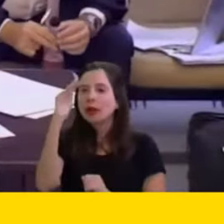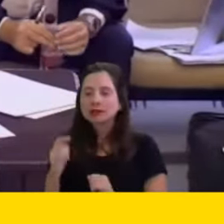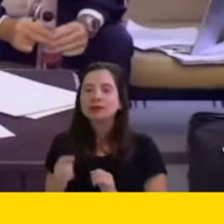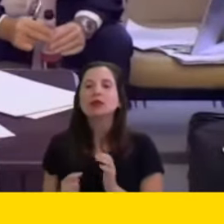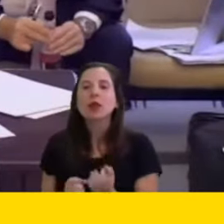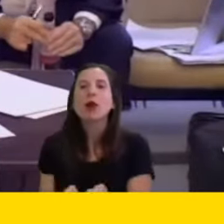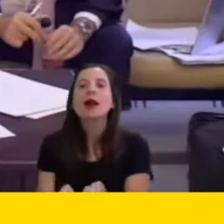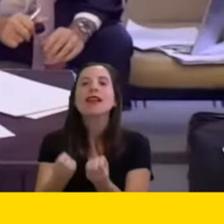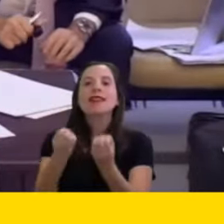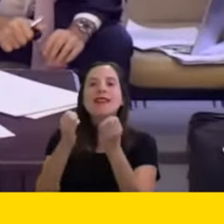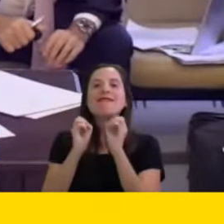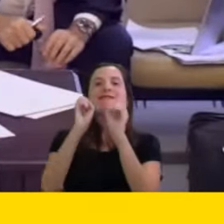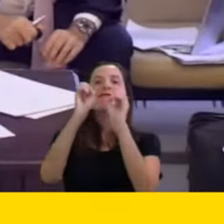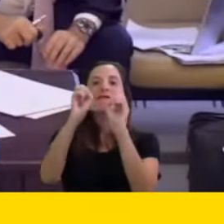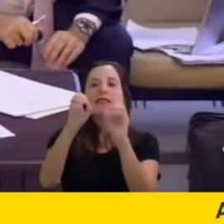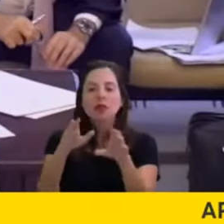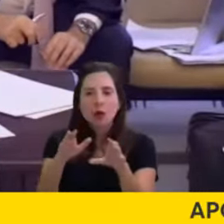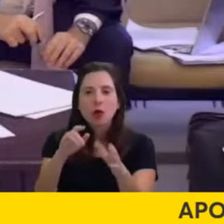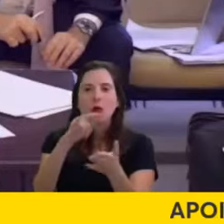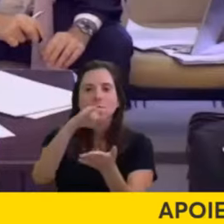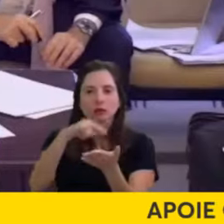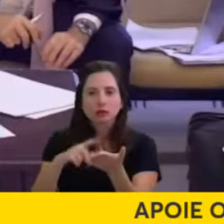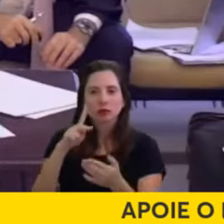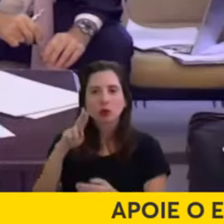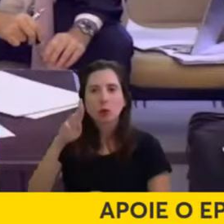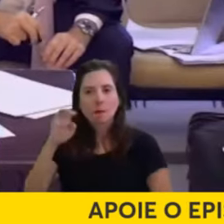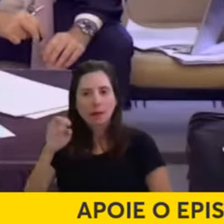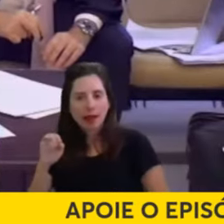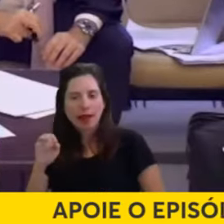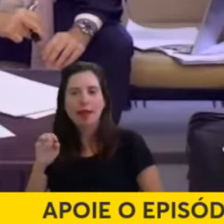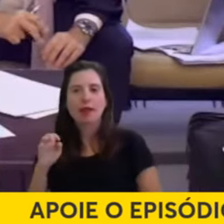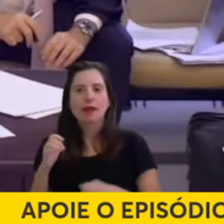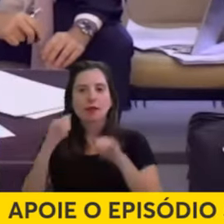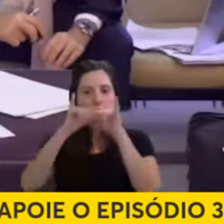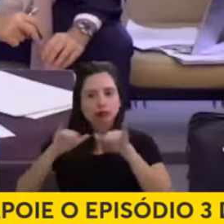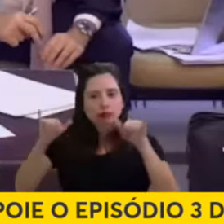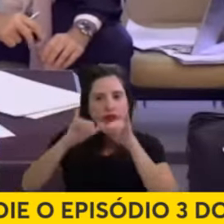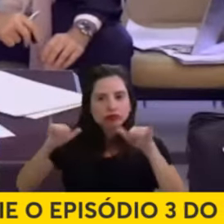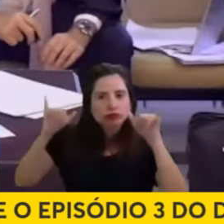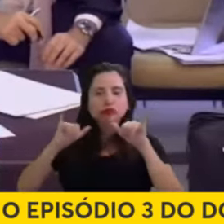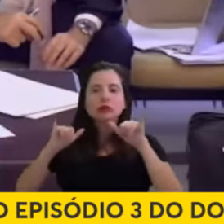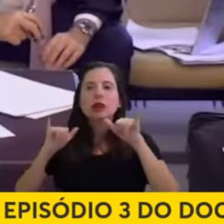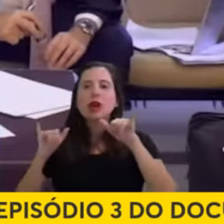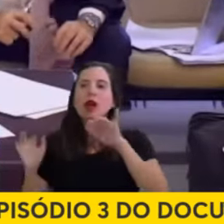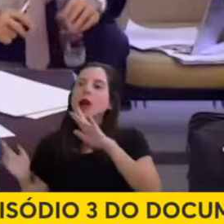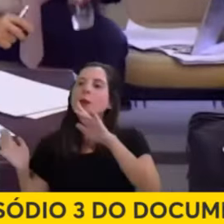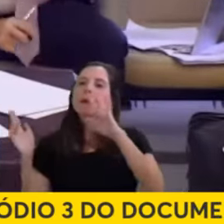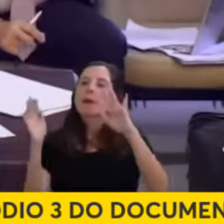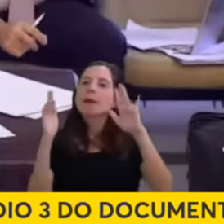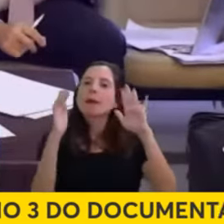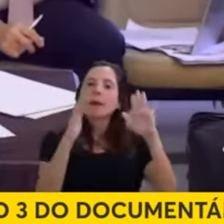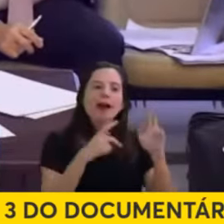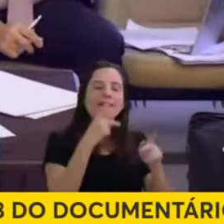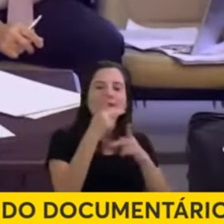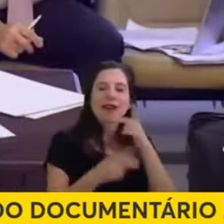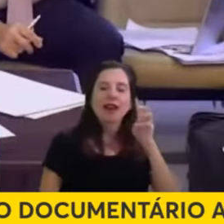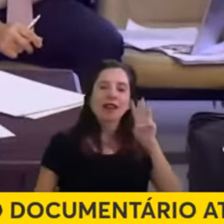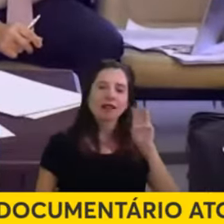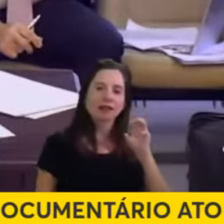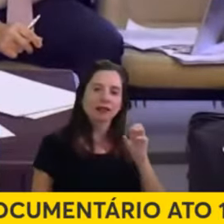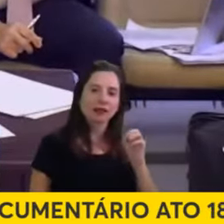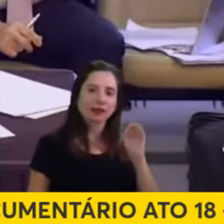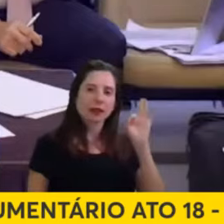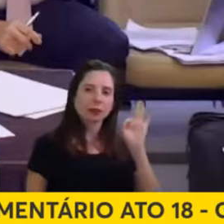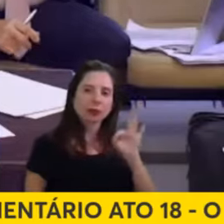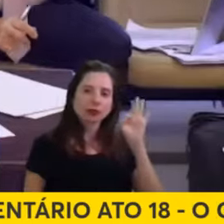dos limites da pré-campanha do pré-candidato médio da moderação de gastos e que chega no final e fala justamente desse 30% do teto legal que poderia ser